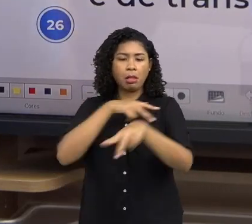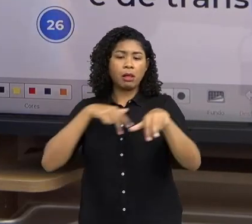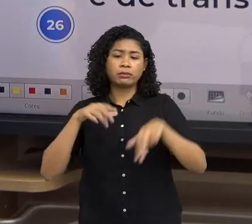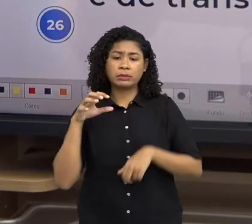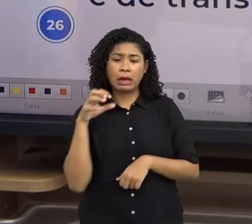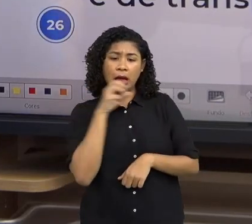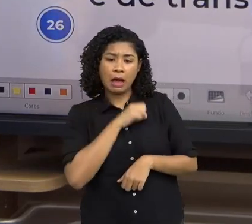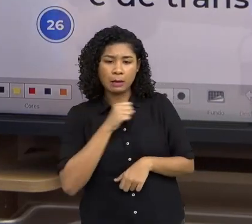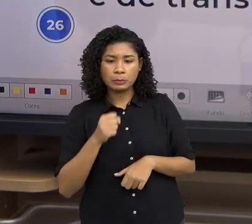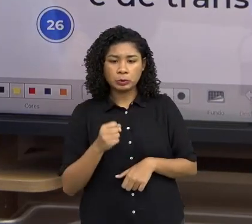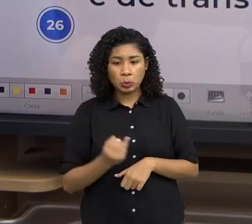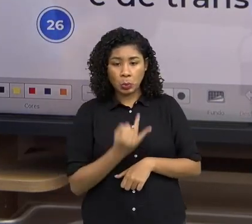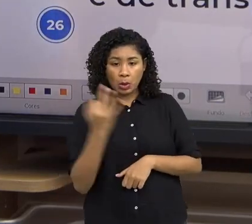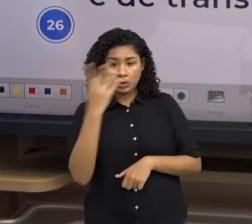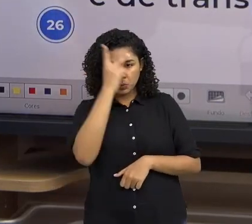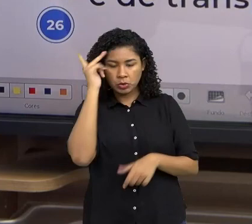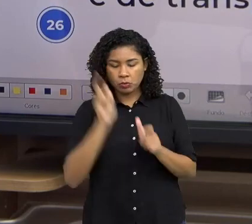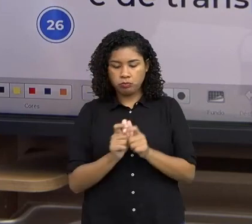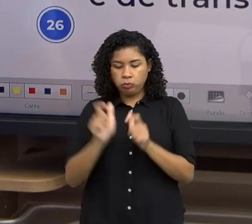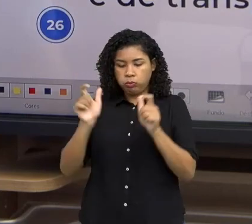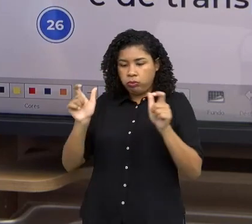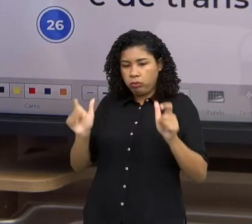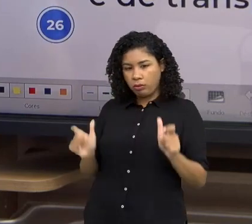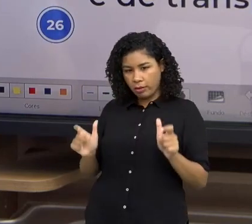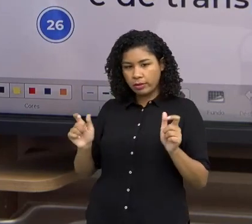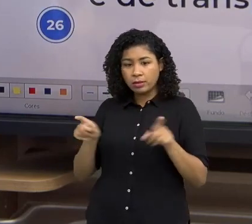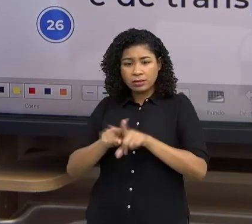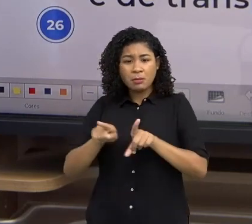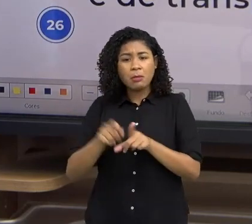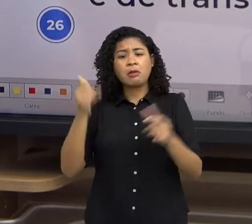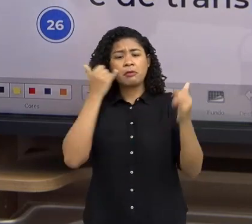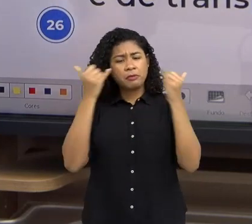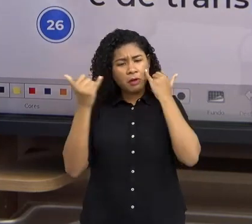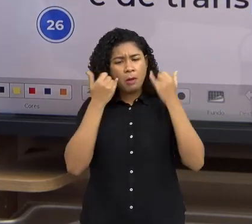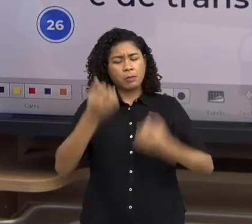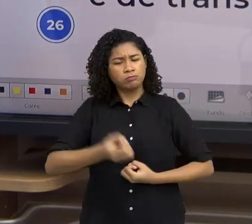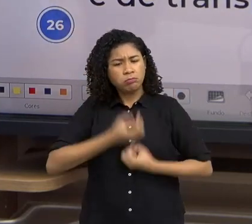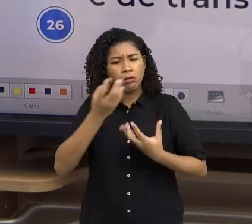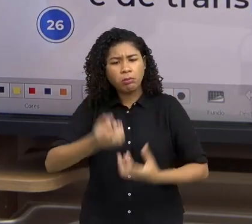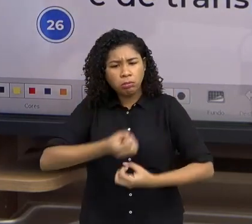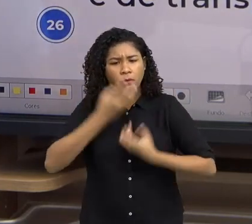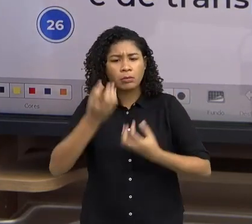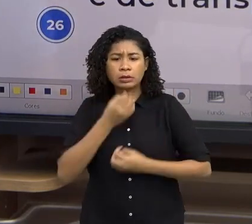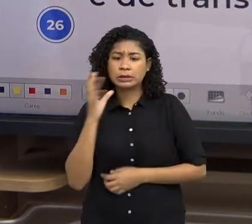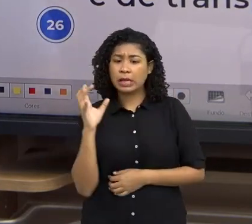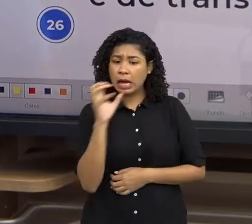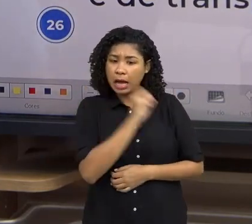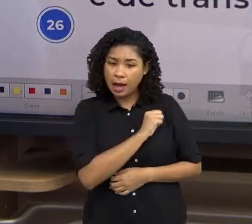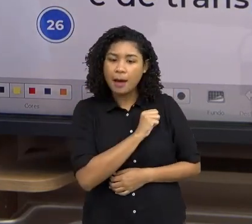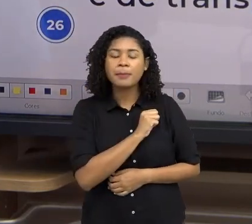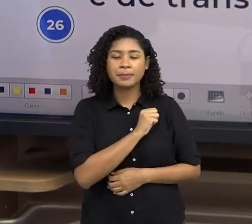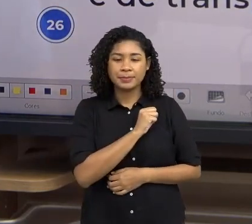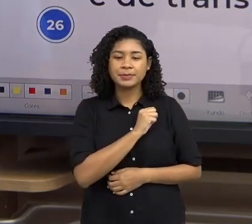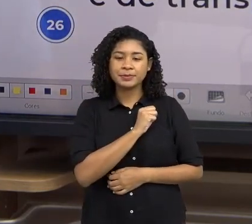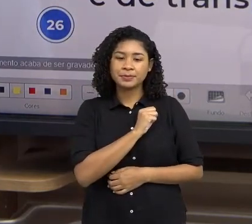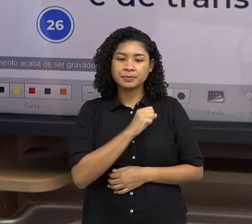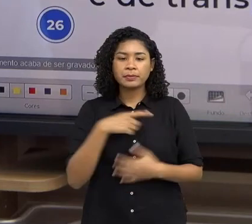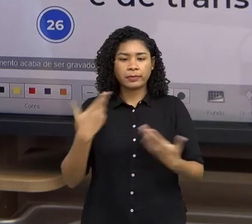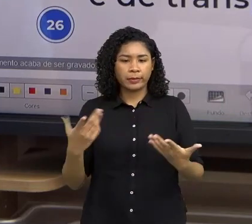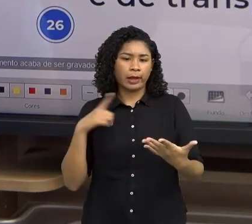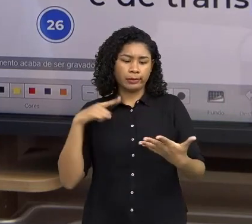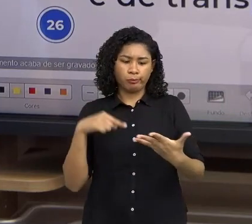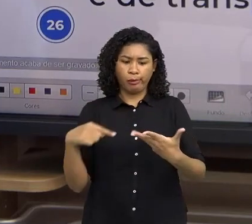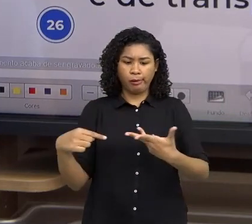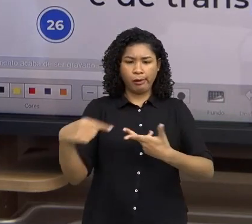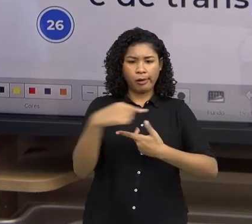em maior quantidade, e as informações cheguem para a gente também de maneira mais rápida, com maior intensidade, a partir de várias fontes,